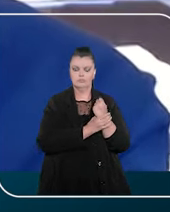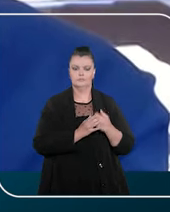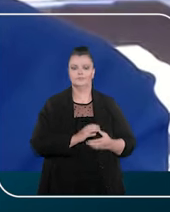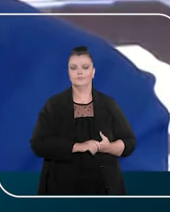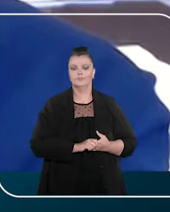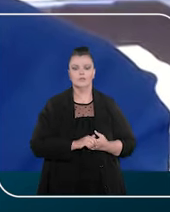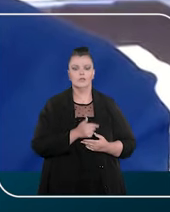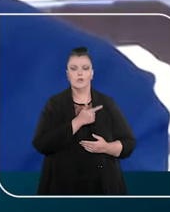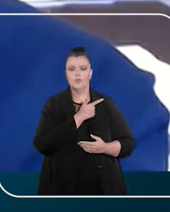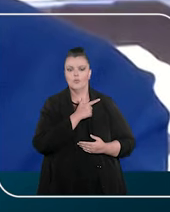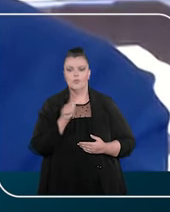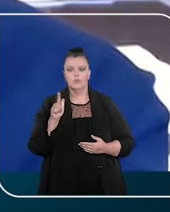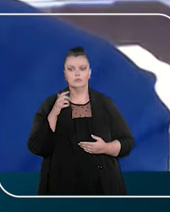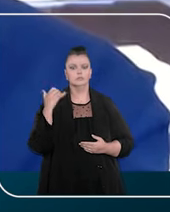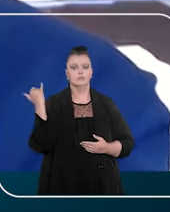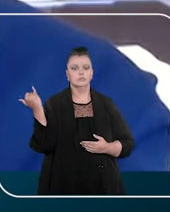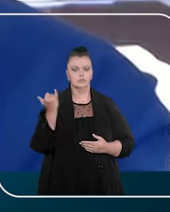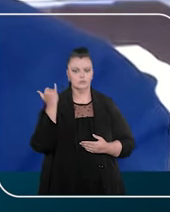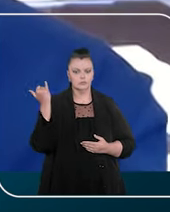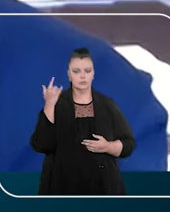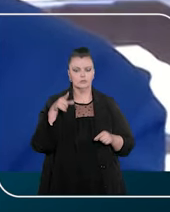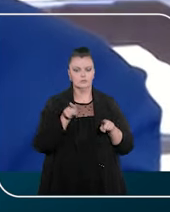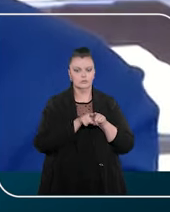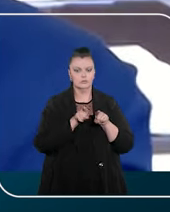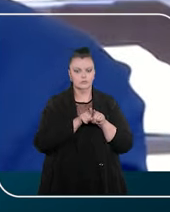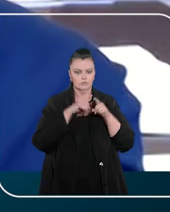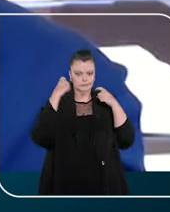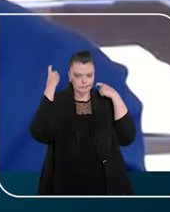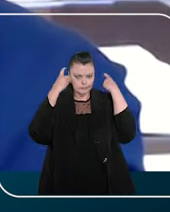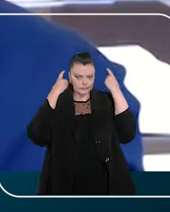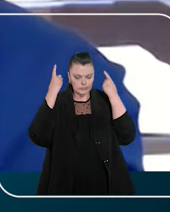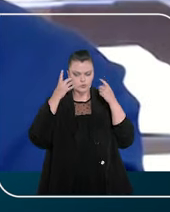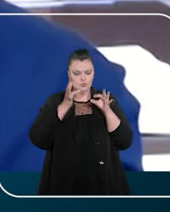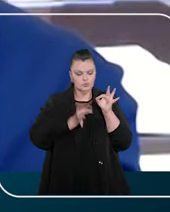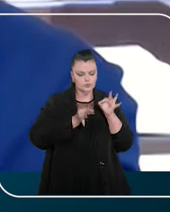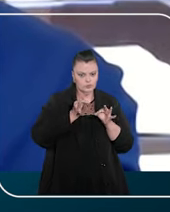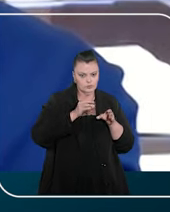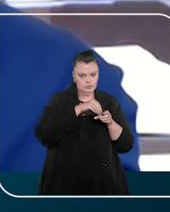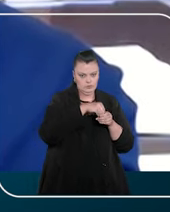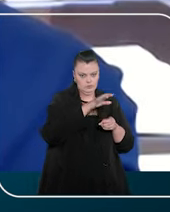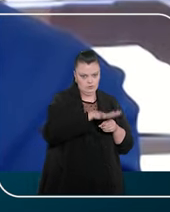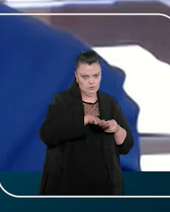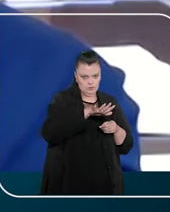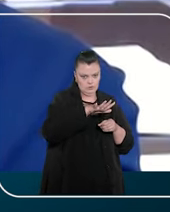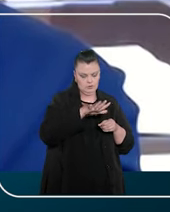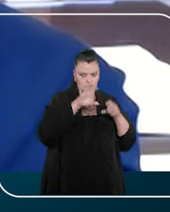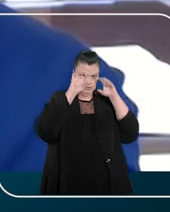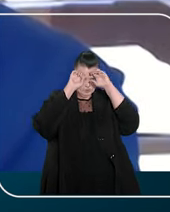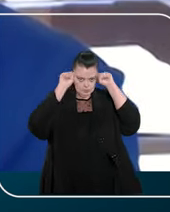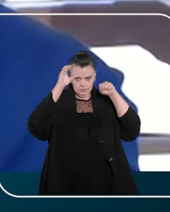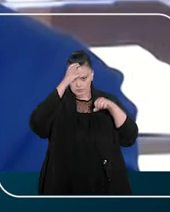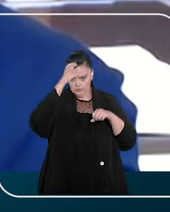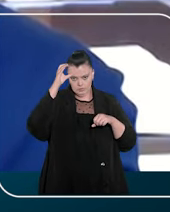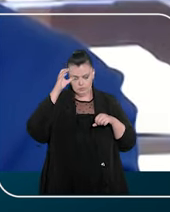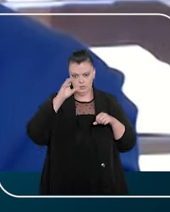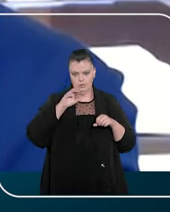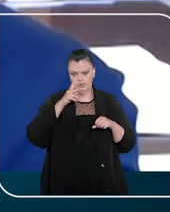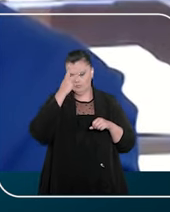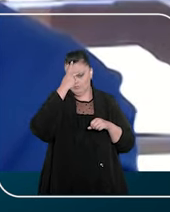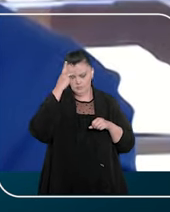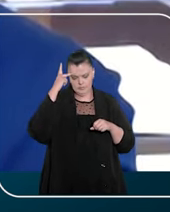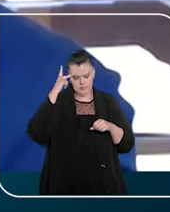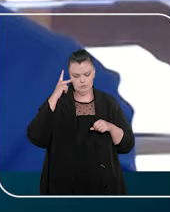E outro vetor que sempre preocupa os julgamentos, nossos julgamentos aqui no Tribunal de Cidadania, é a questão da dignidade humana.